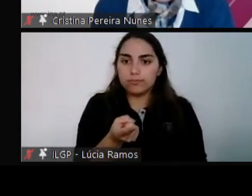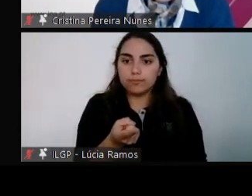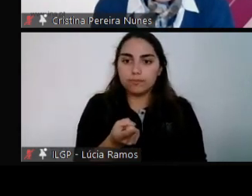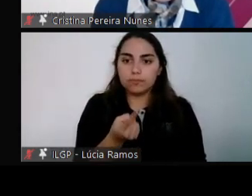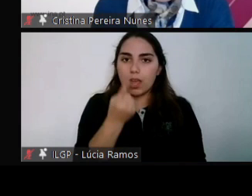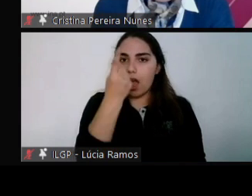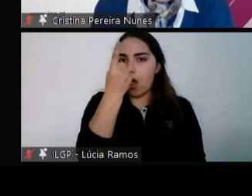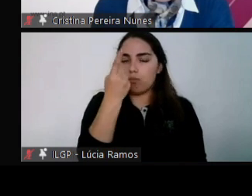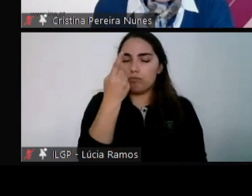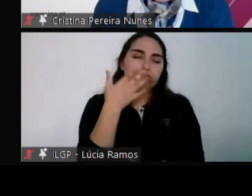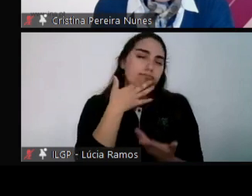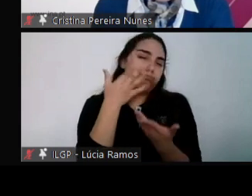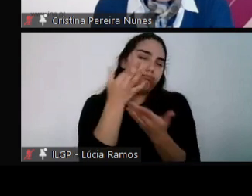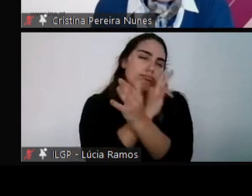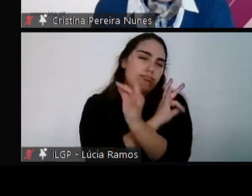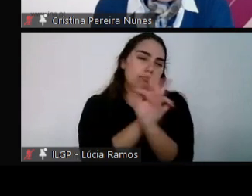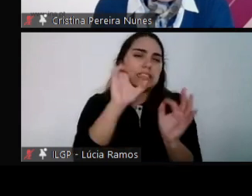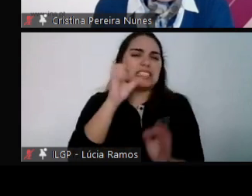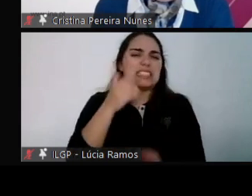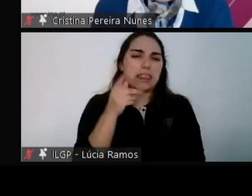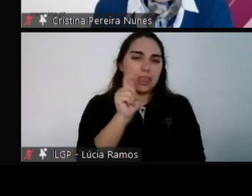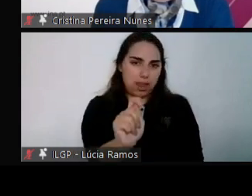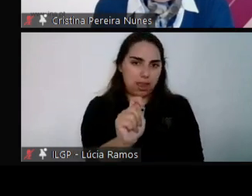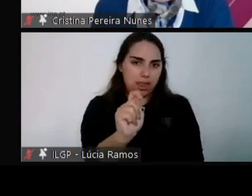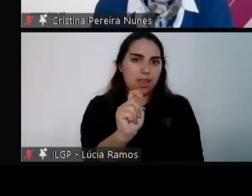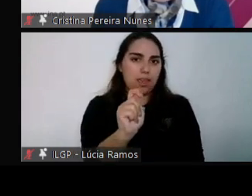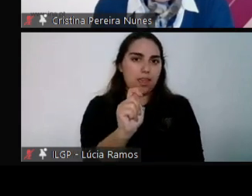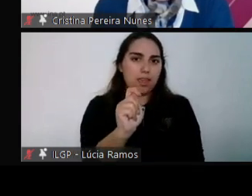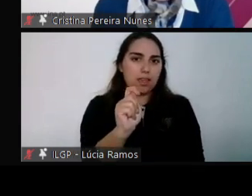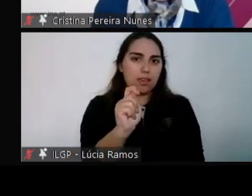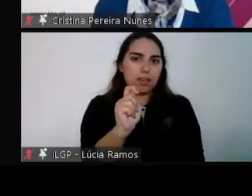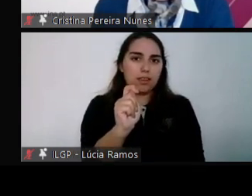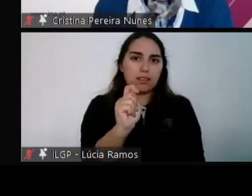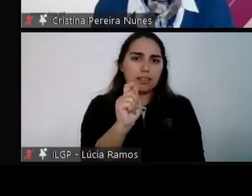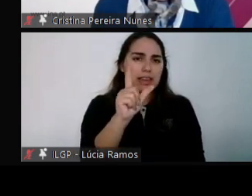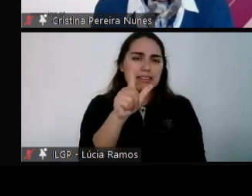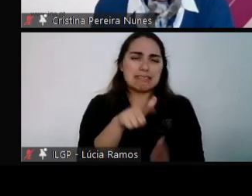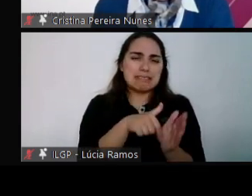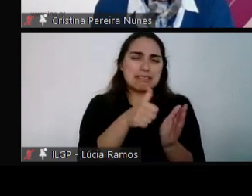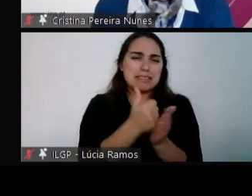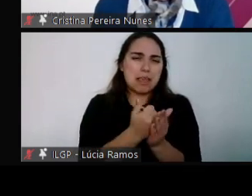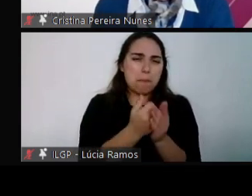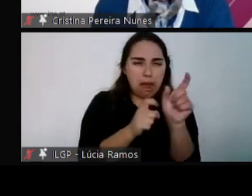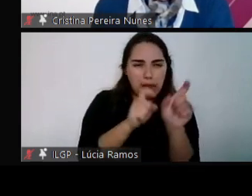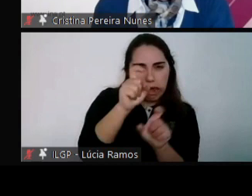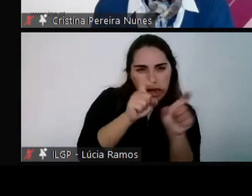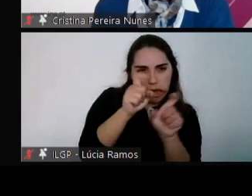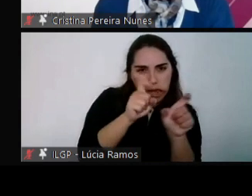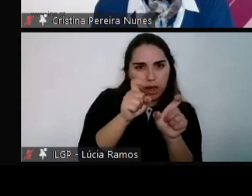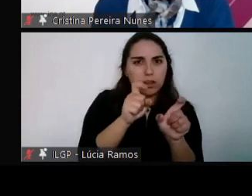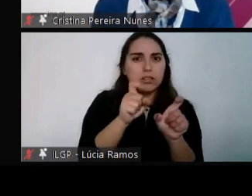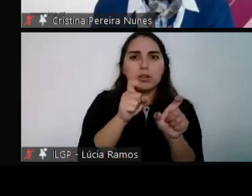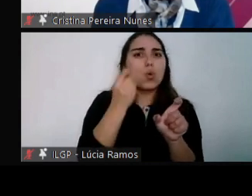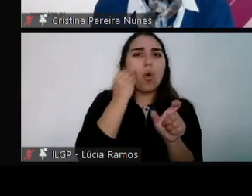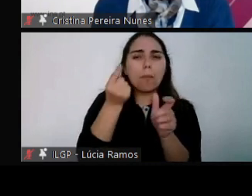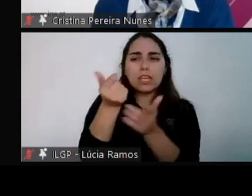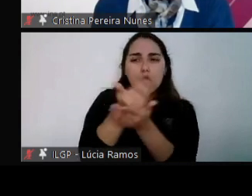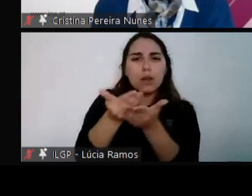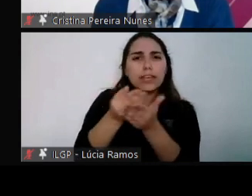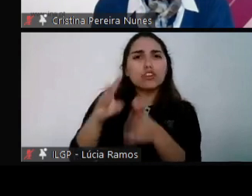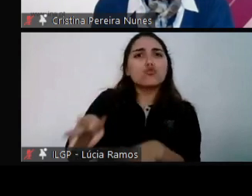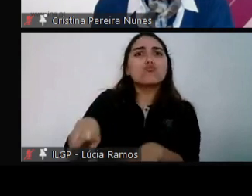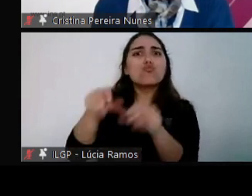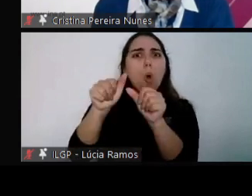OCDE que está permanentemente a terminar a taxa de crescimento da nossa economia em tempo real, da nossa e de 46 países em tempo